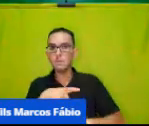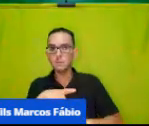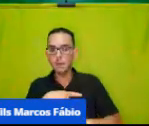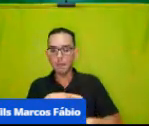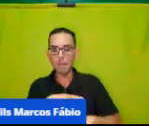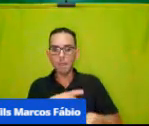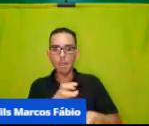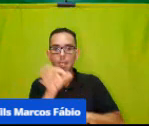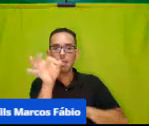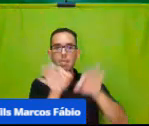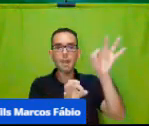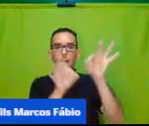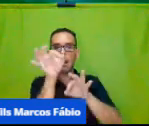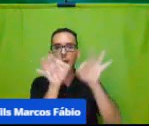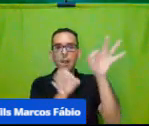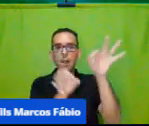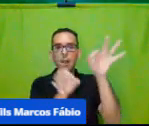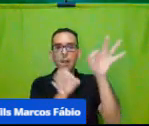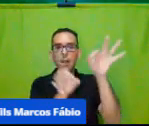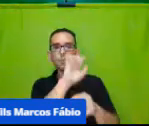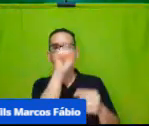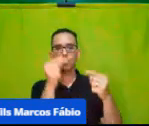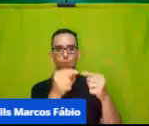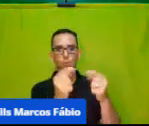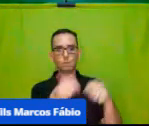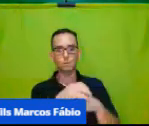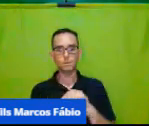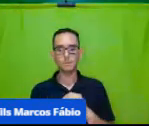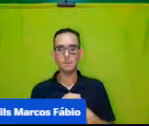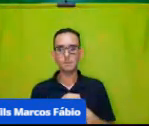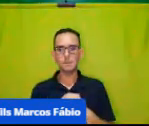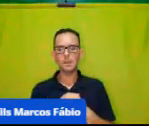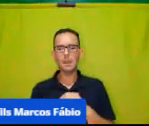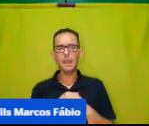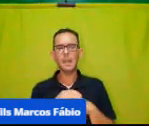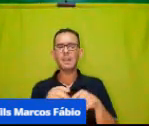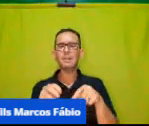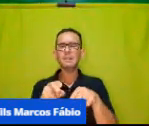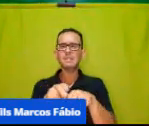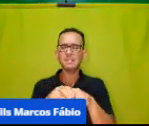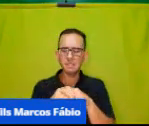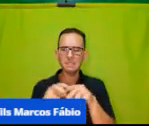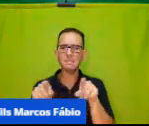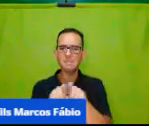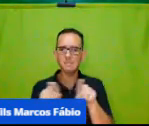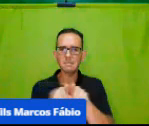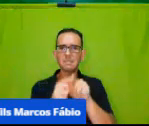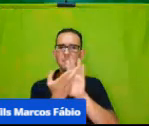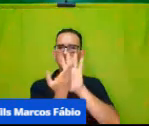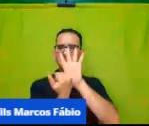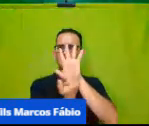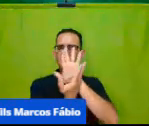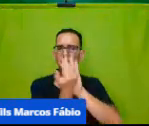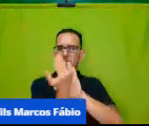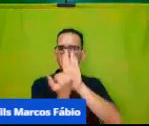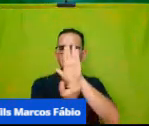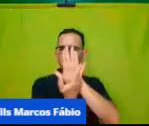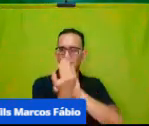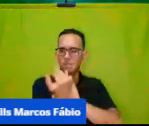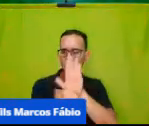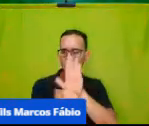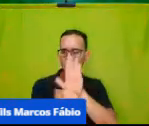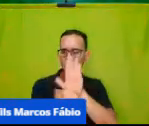com isso, com esse conteúdo. Porque às vezes, principalmente a parte de desenho, né? Nós